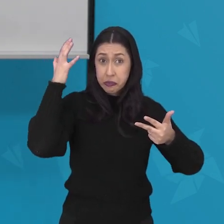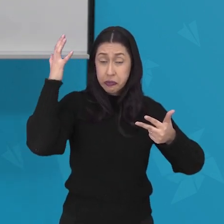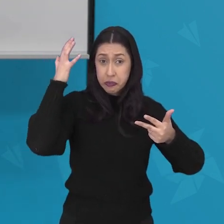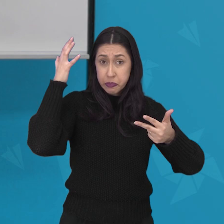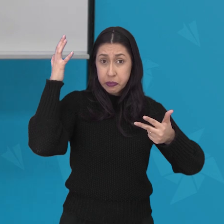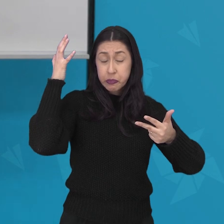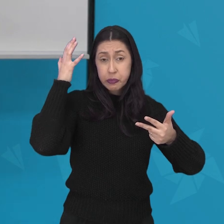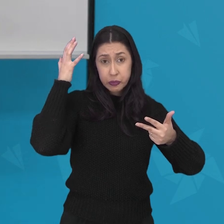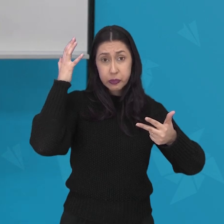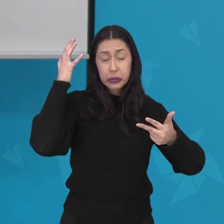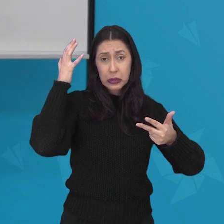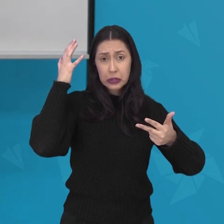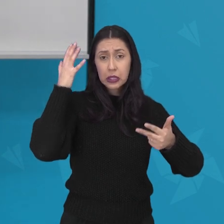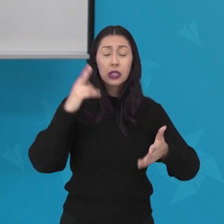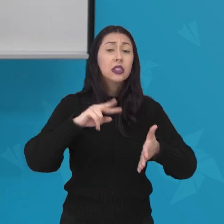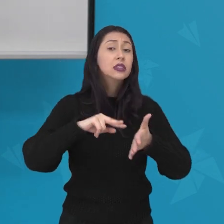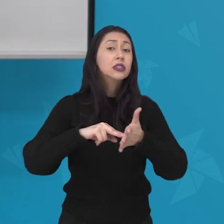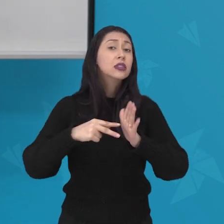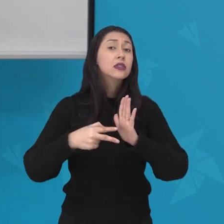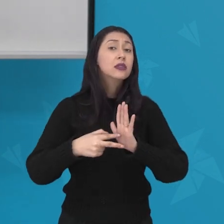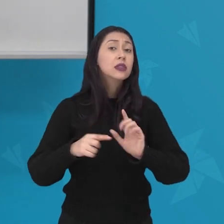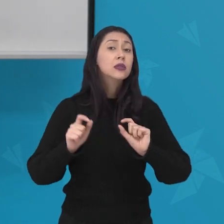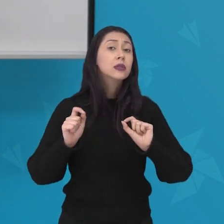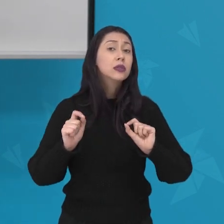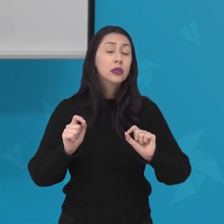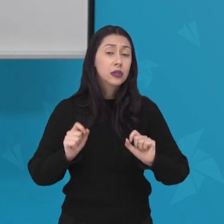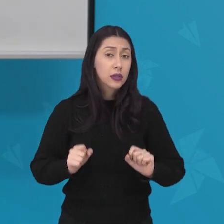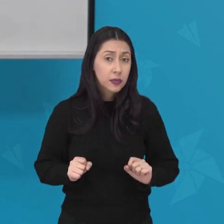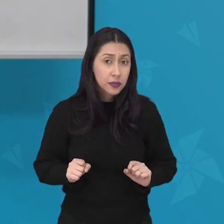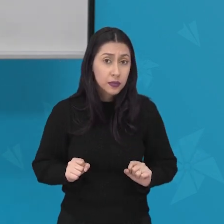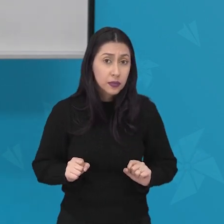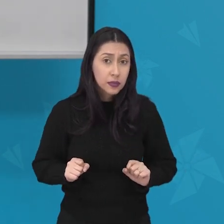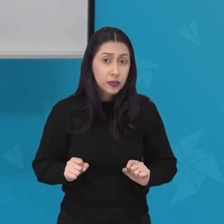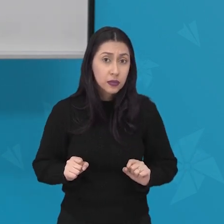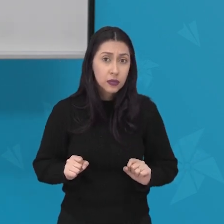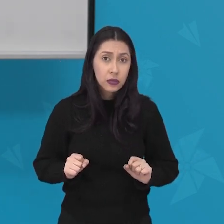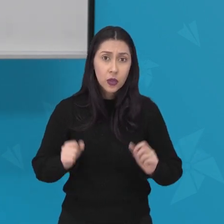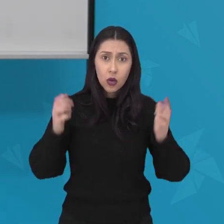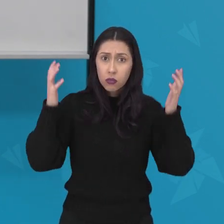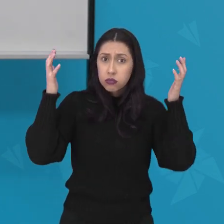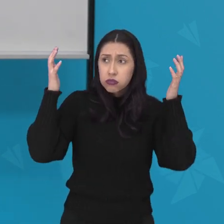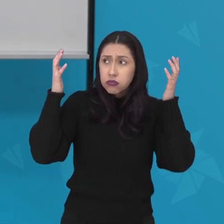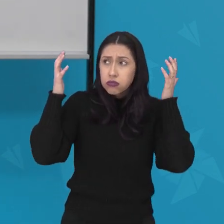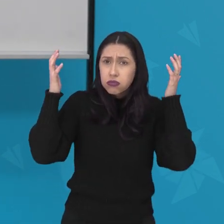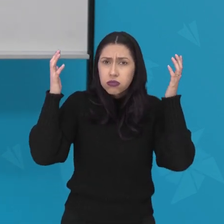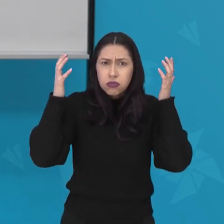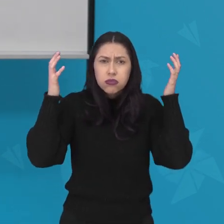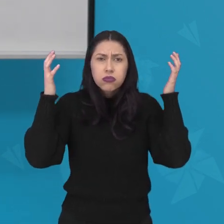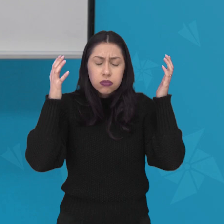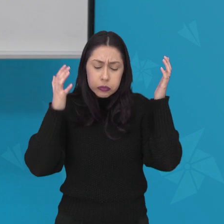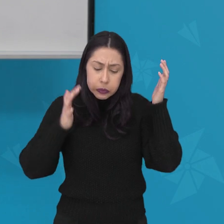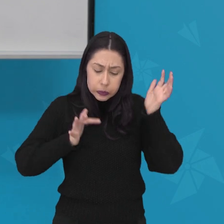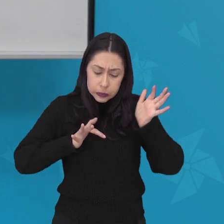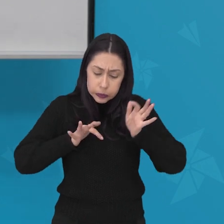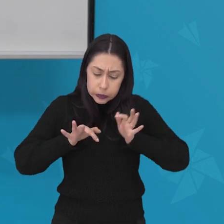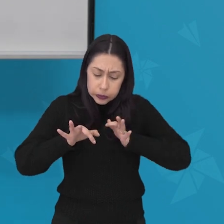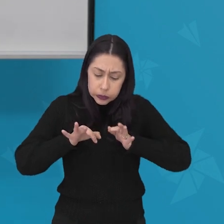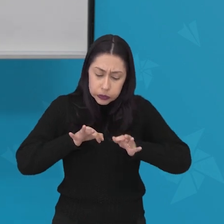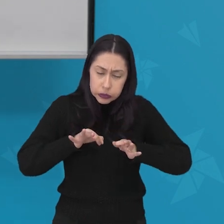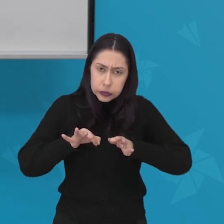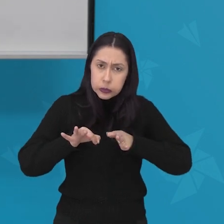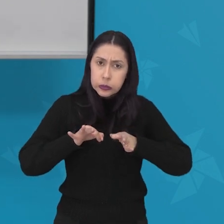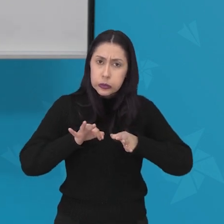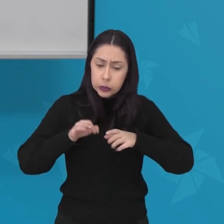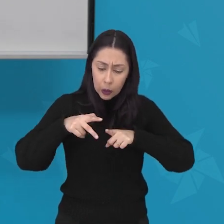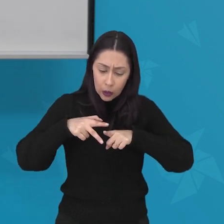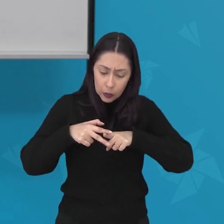sentido. O que significa isso daí? Nos formam de uma determinada maneira.